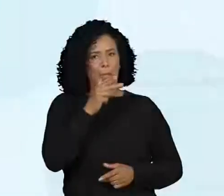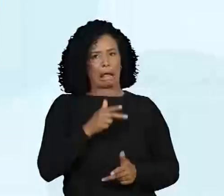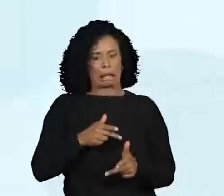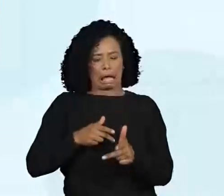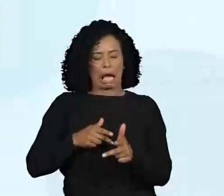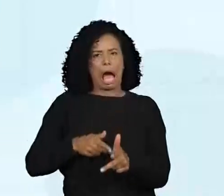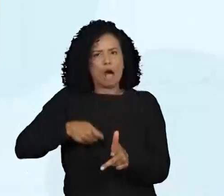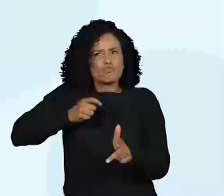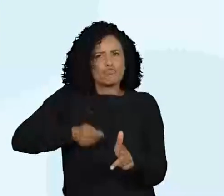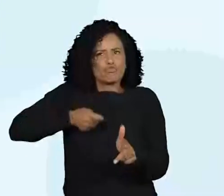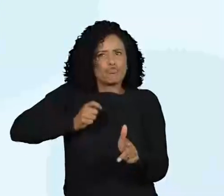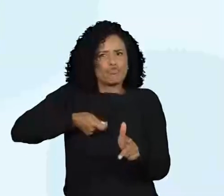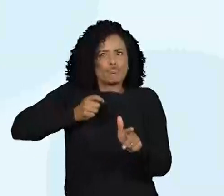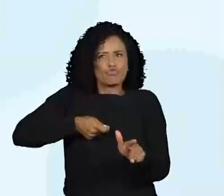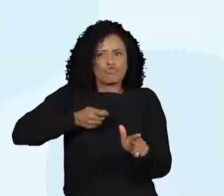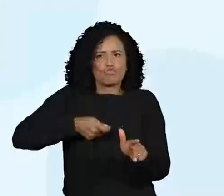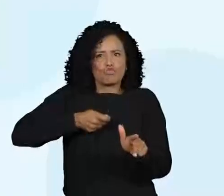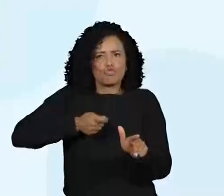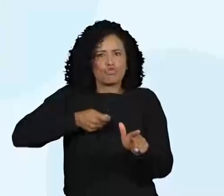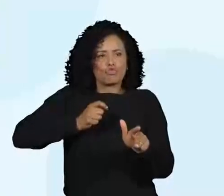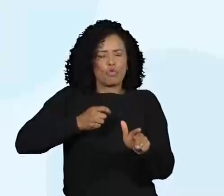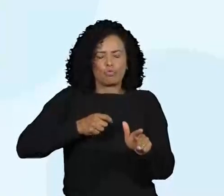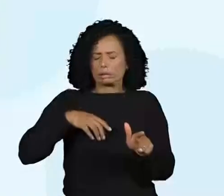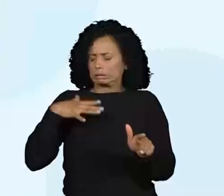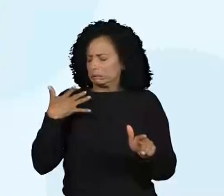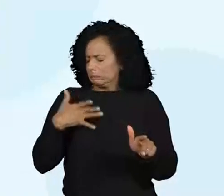uma tela aqui.